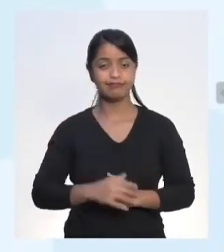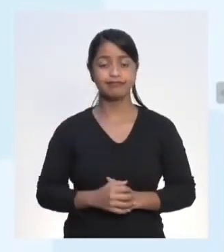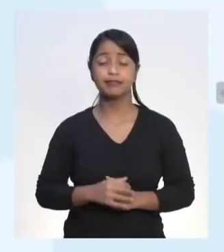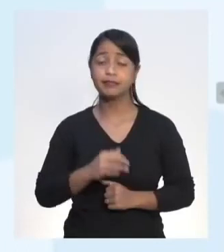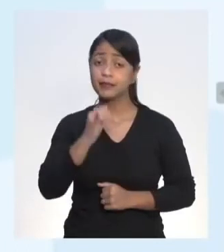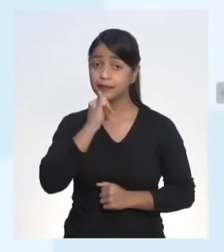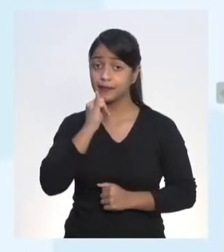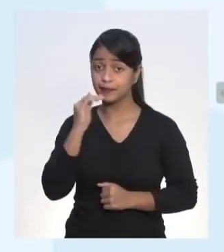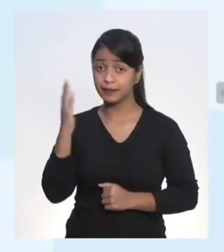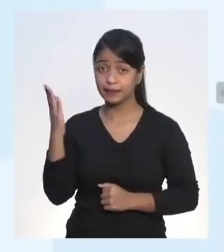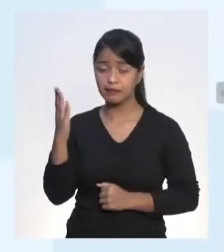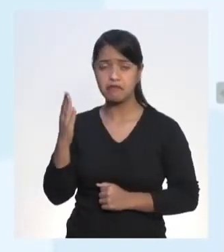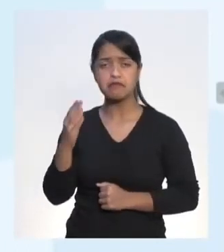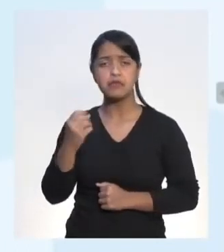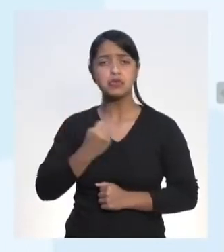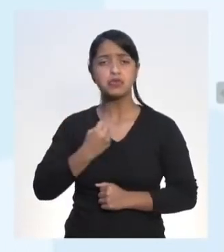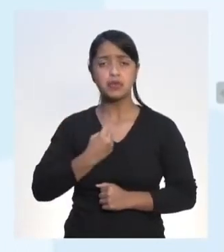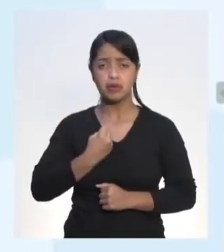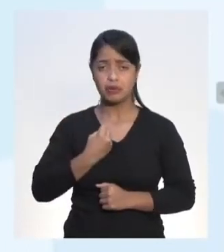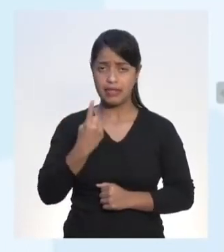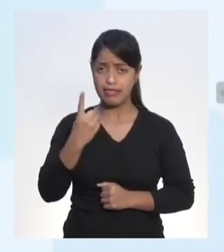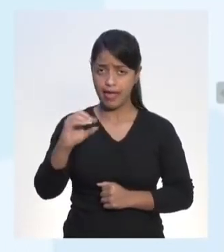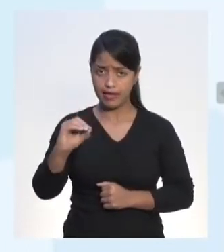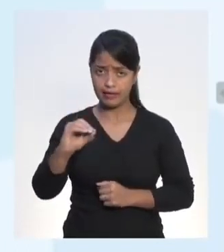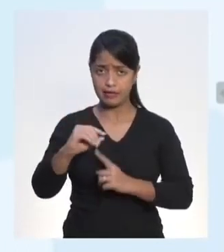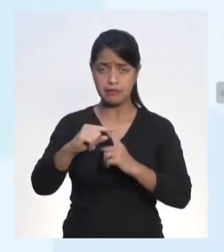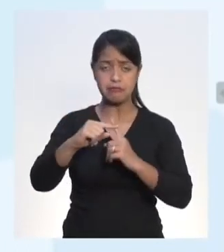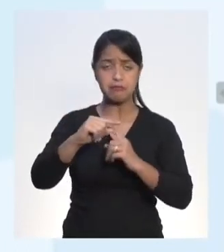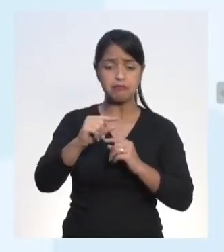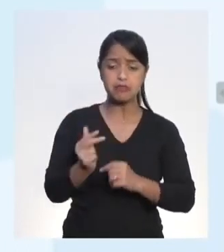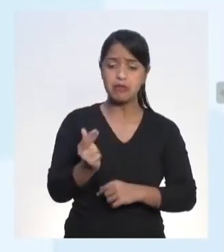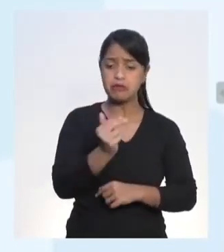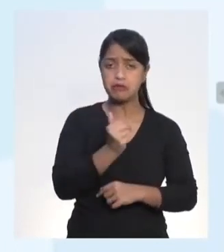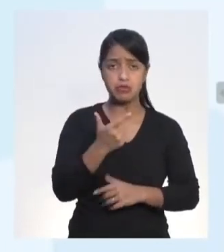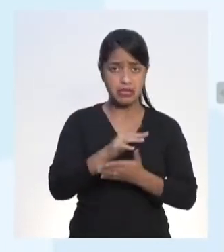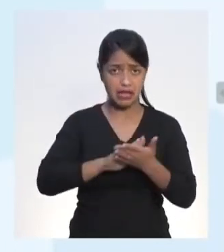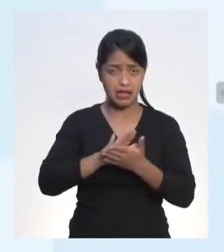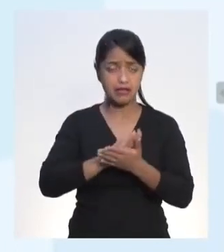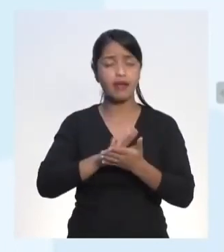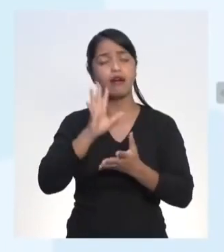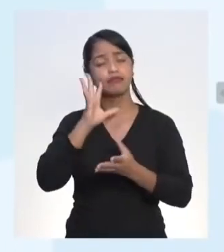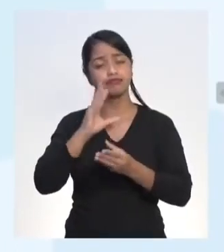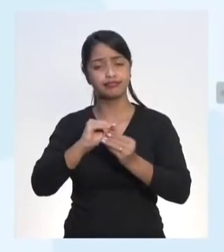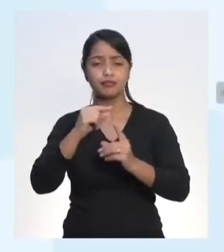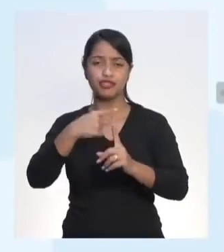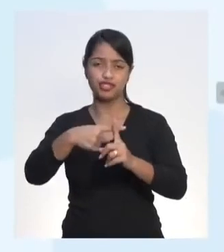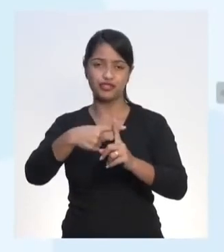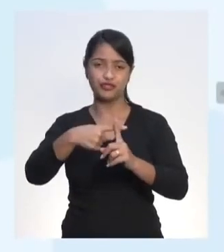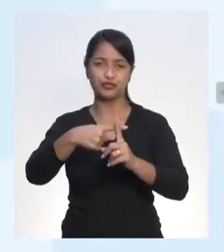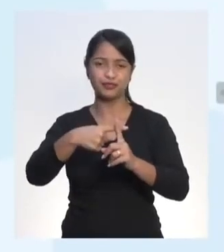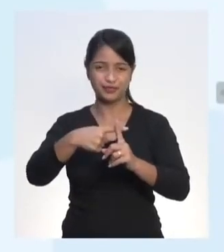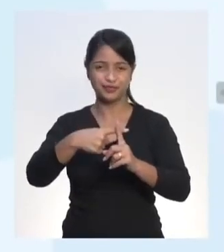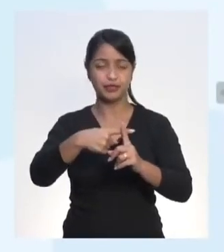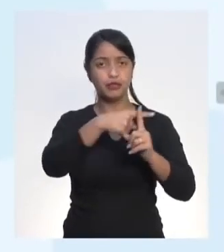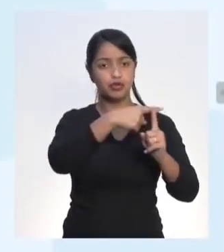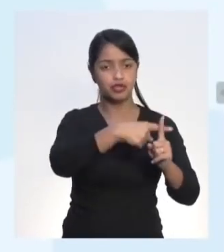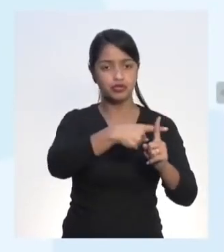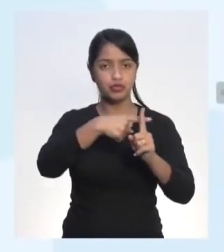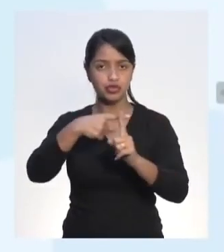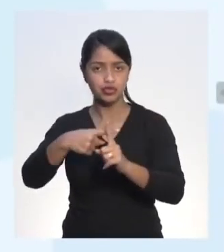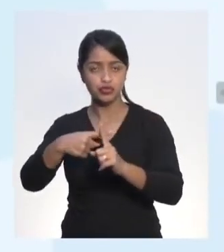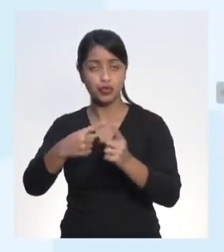entendo que é positivo. Entendo que é positivo. Sinais iguais, positivo. 2 negativos aqui,